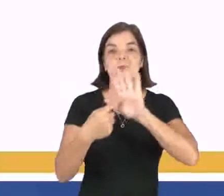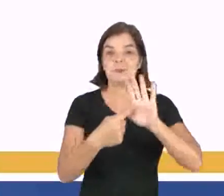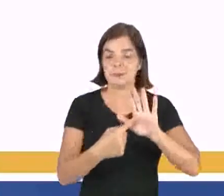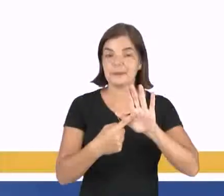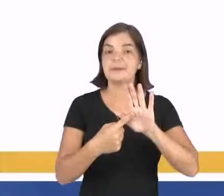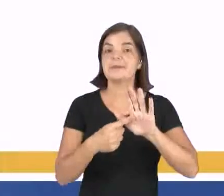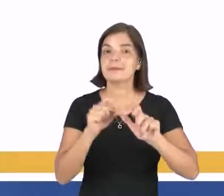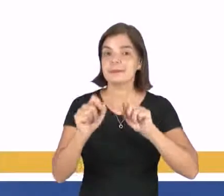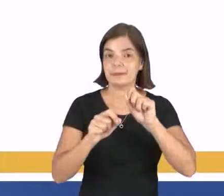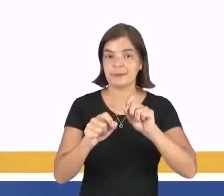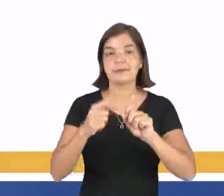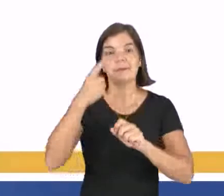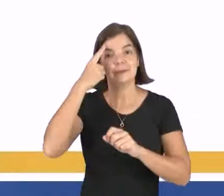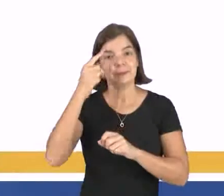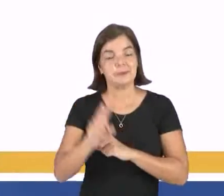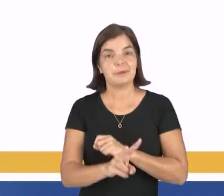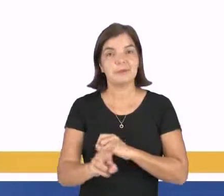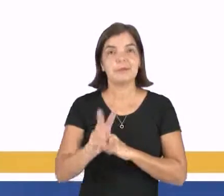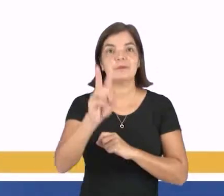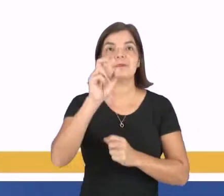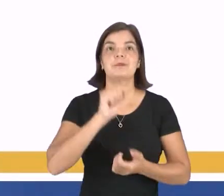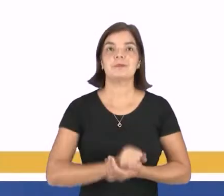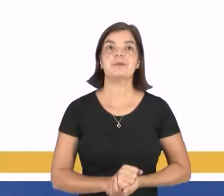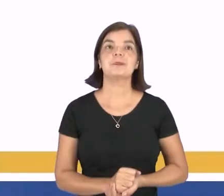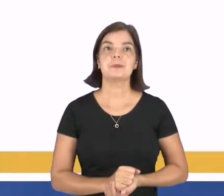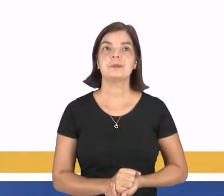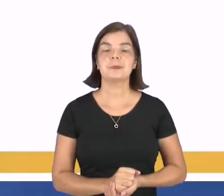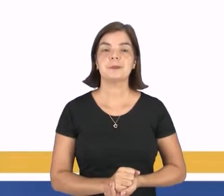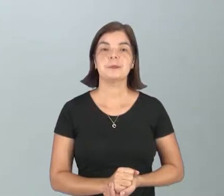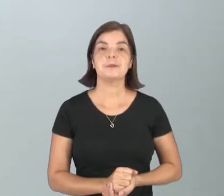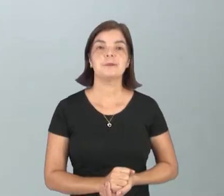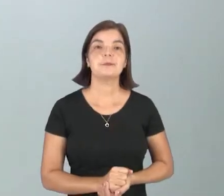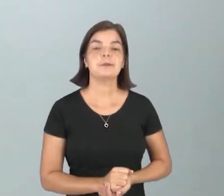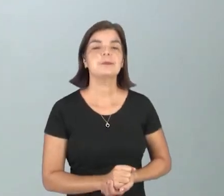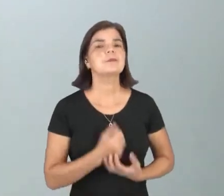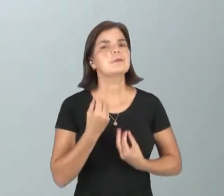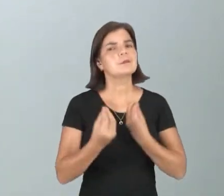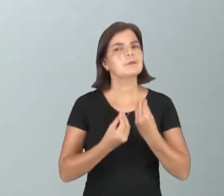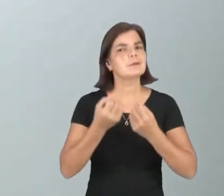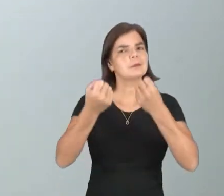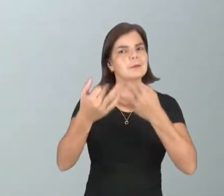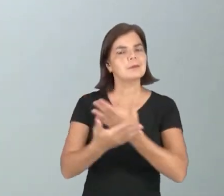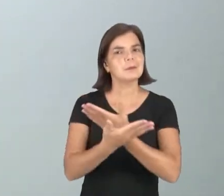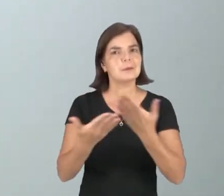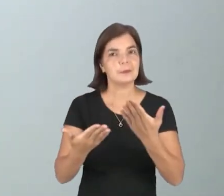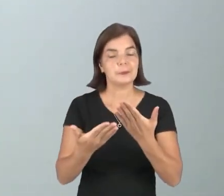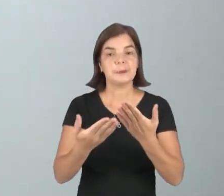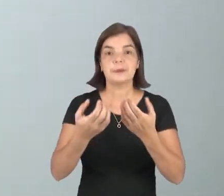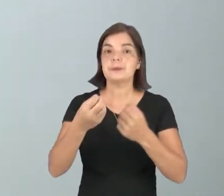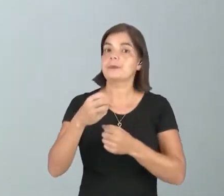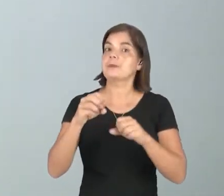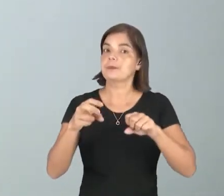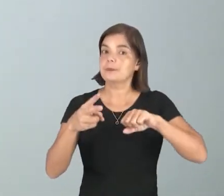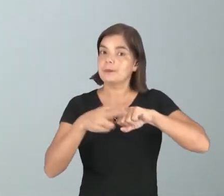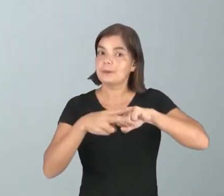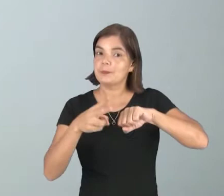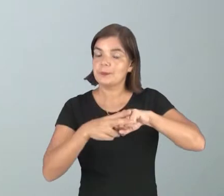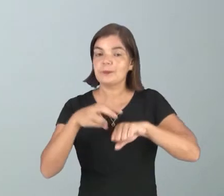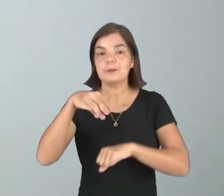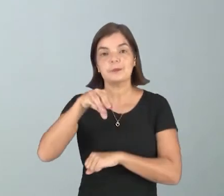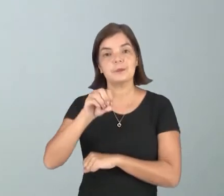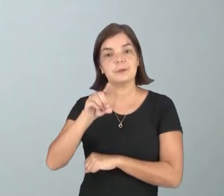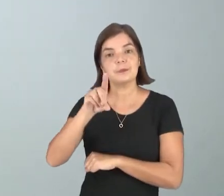intenções e juízos de valores Vamos lá gente como eu disse para vocês né quando falamos em modos verbais